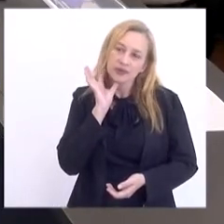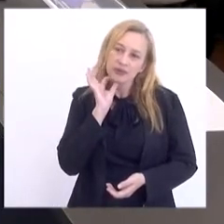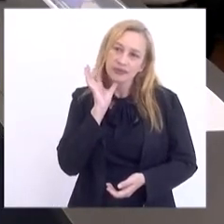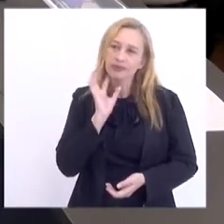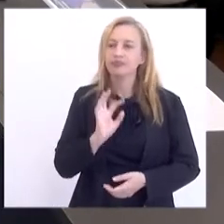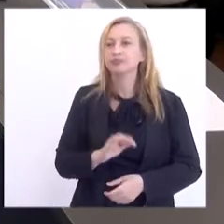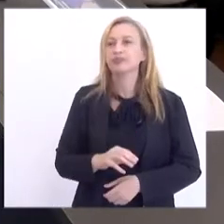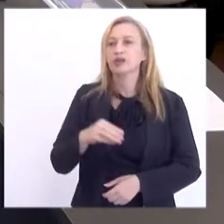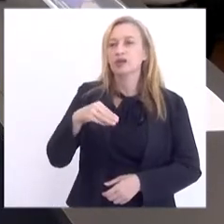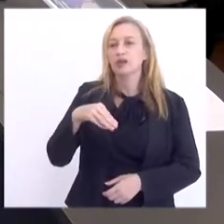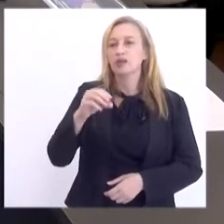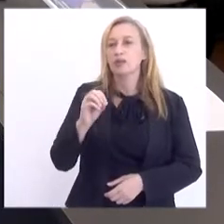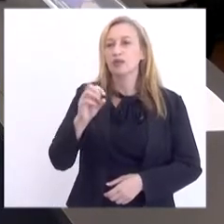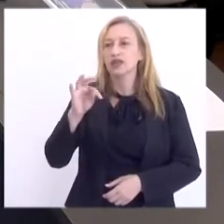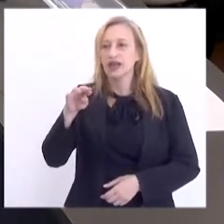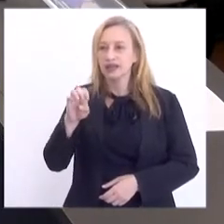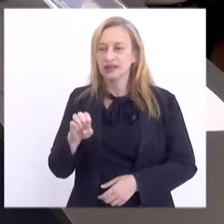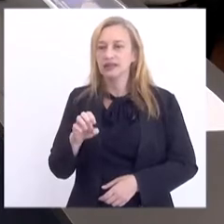obrigado